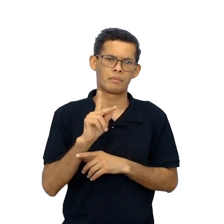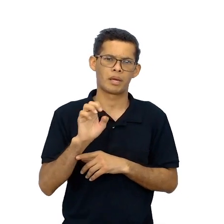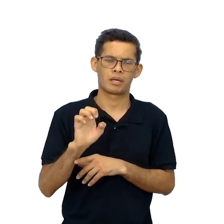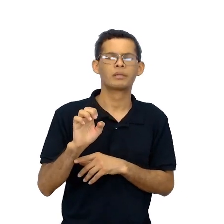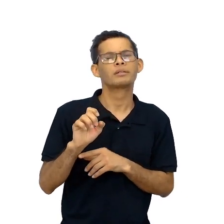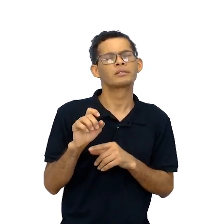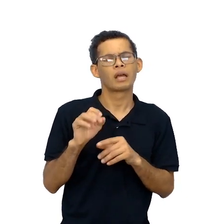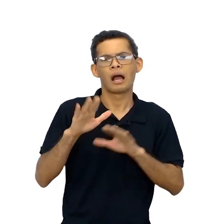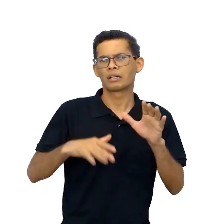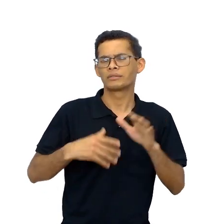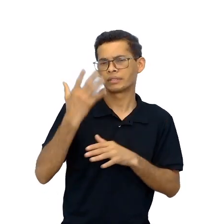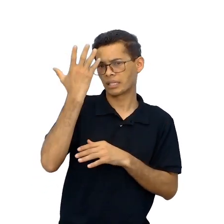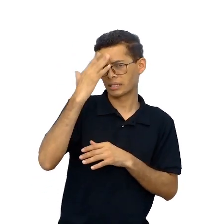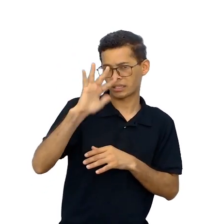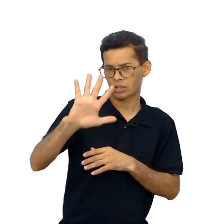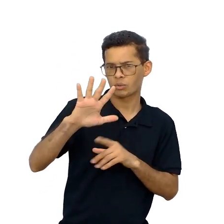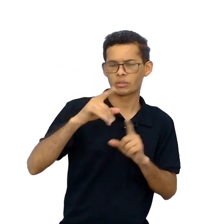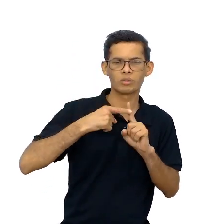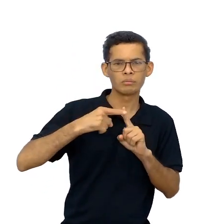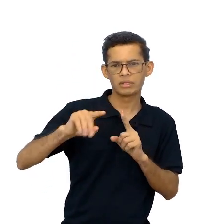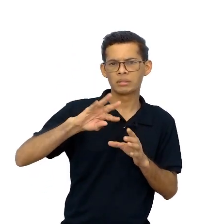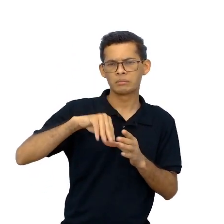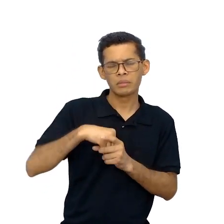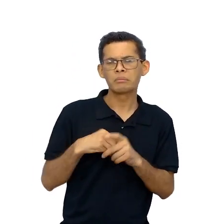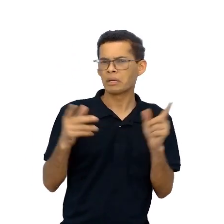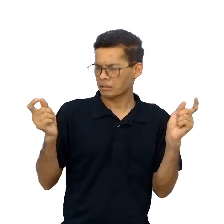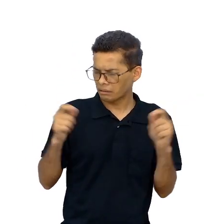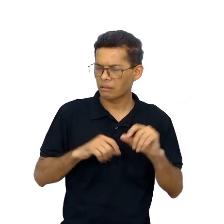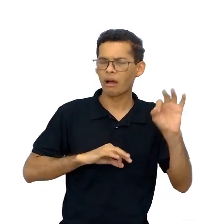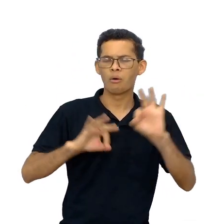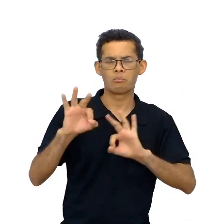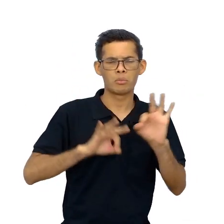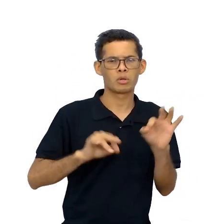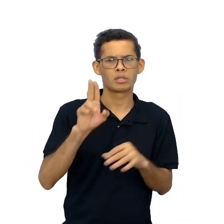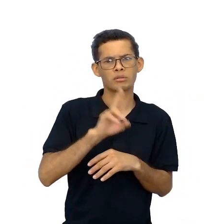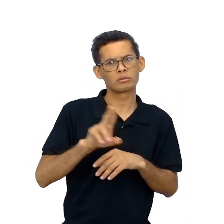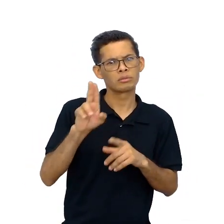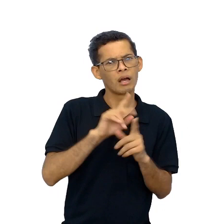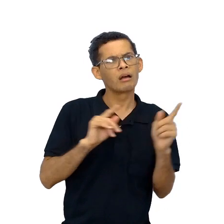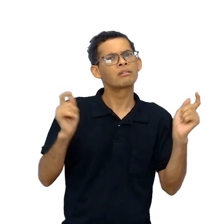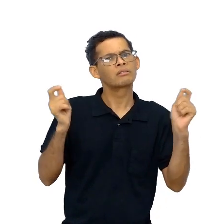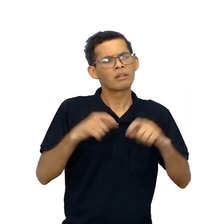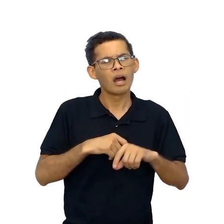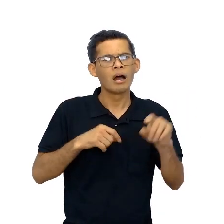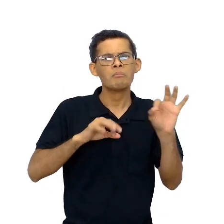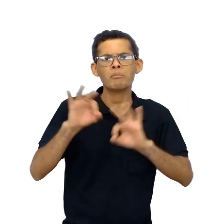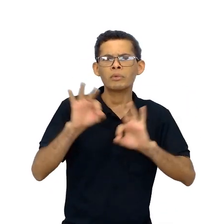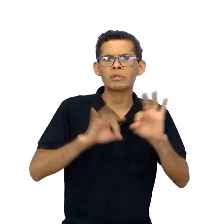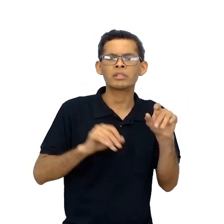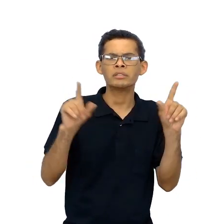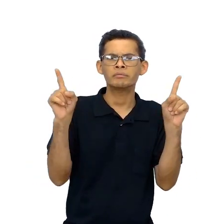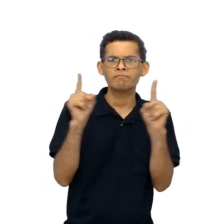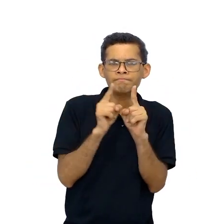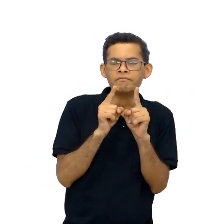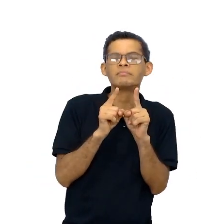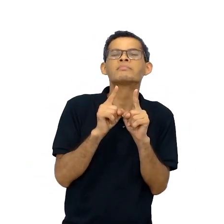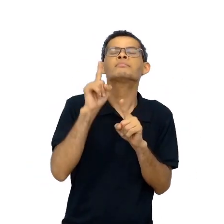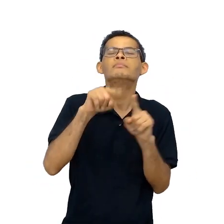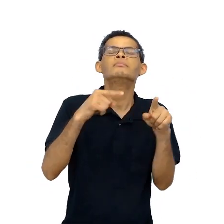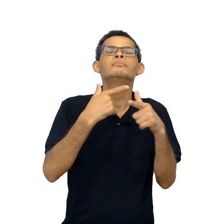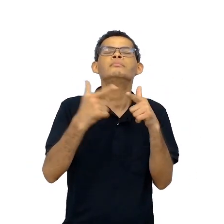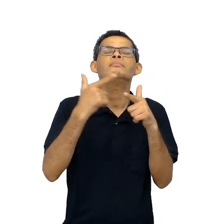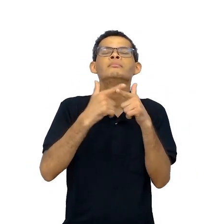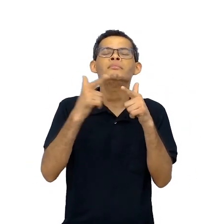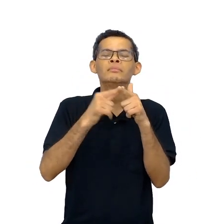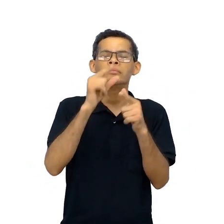gente consegue trabalhar com projetos nesses 5 dias, com um mini projeto, a resolução de problemas, né?